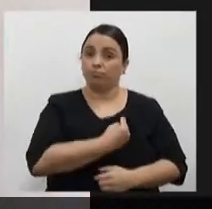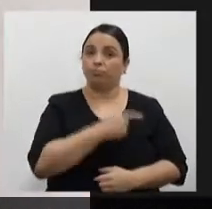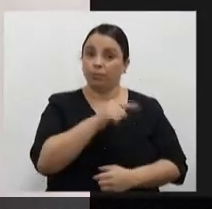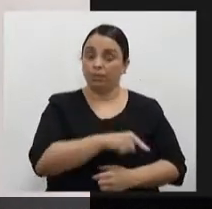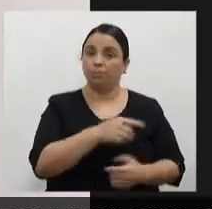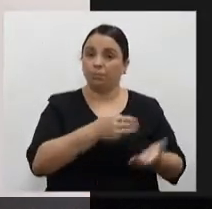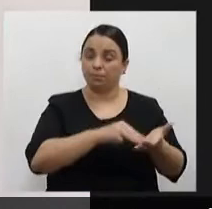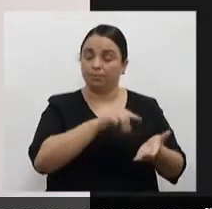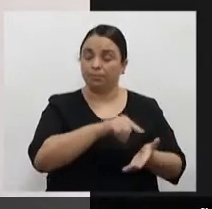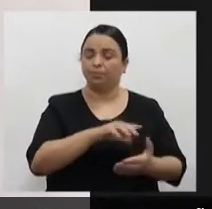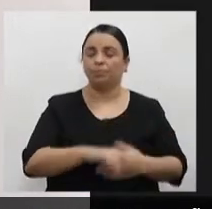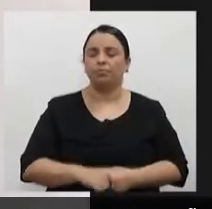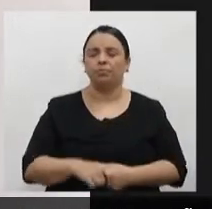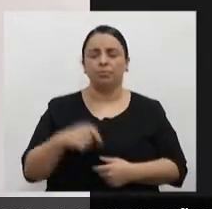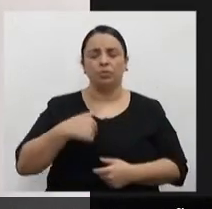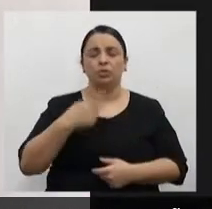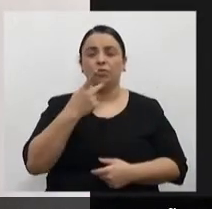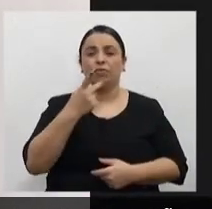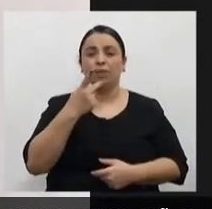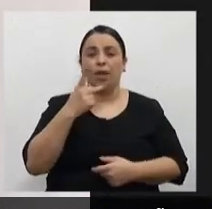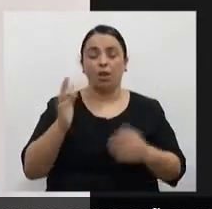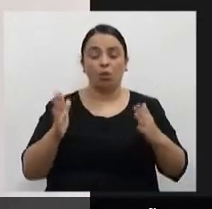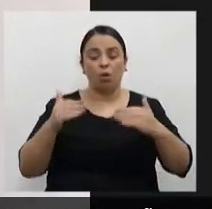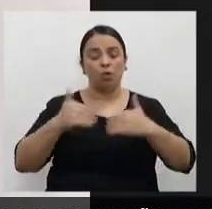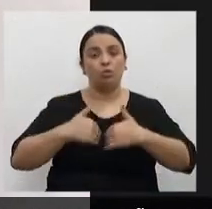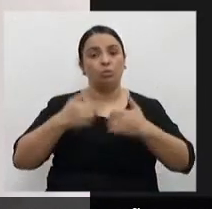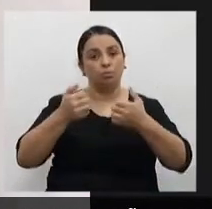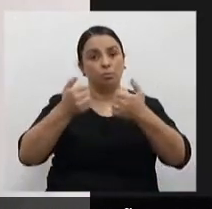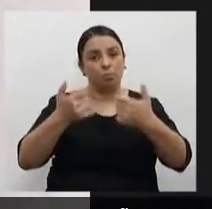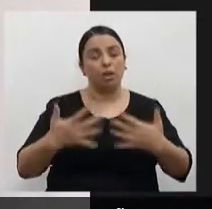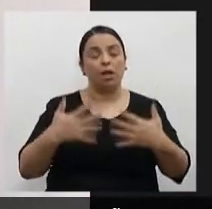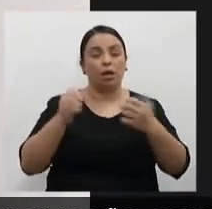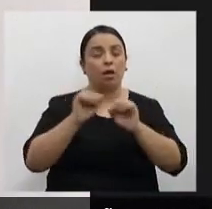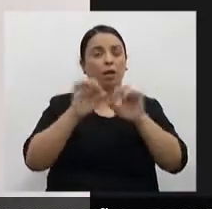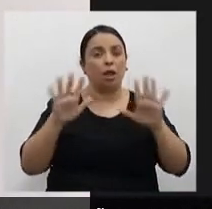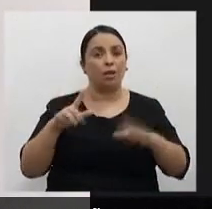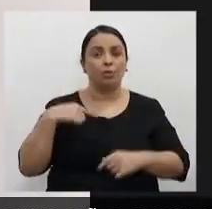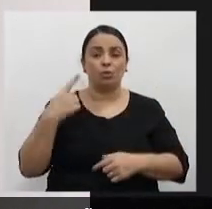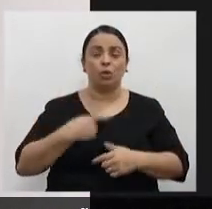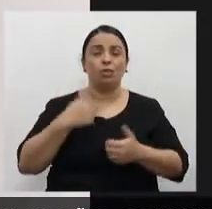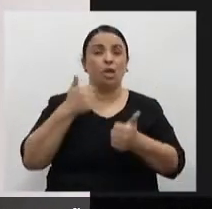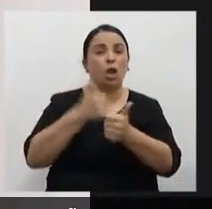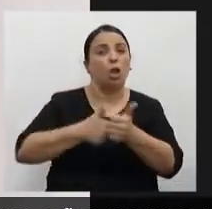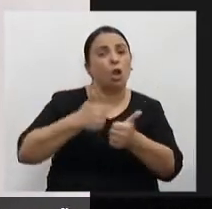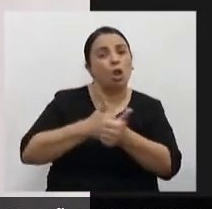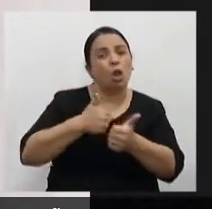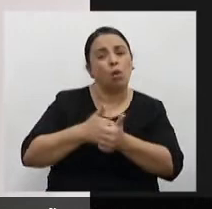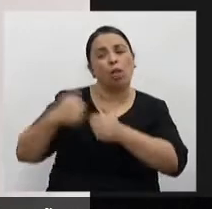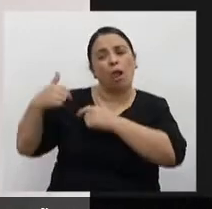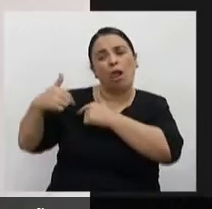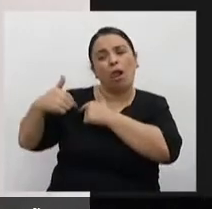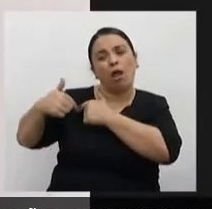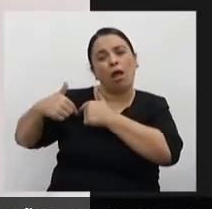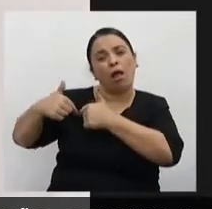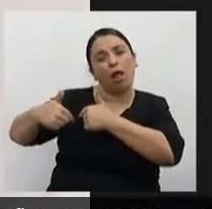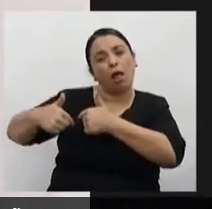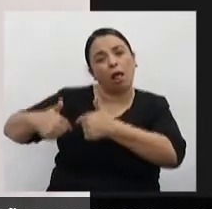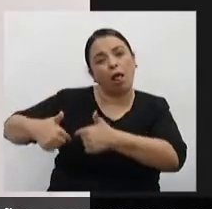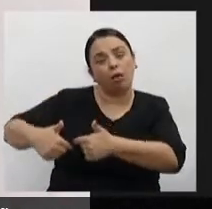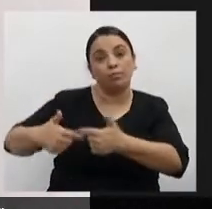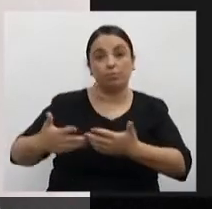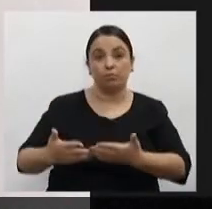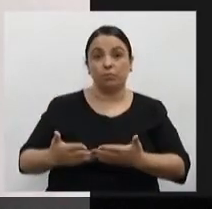pouco mais a respeito do autismo. A nossa luta é antiga, porém, as conquistas